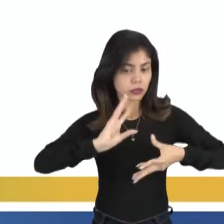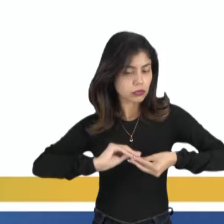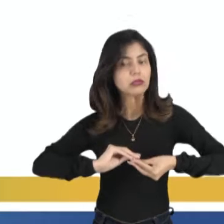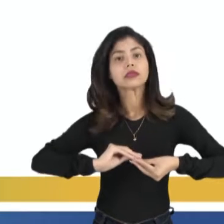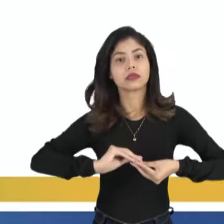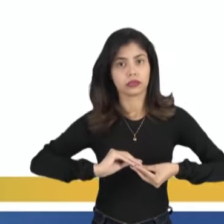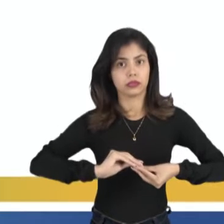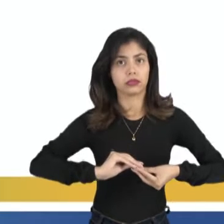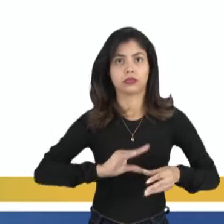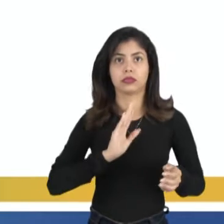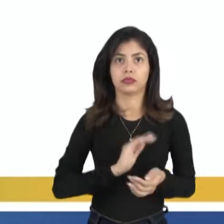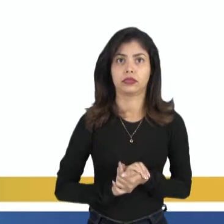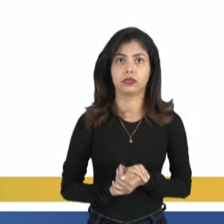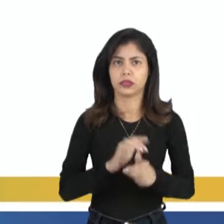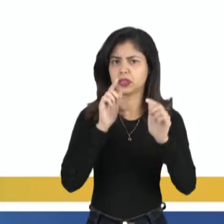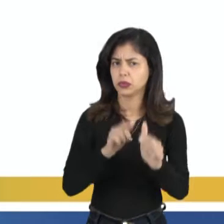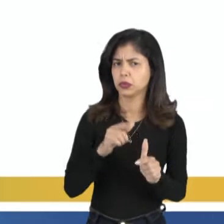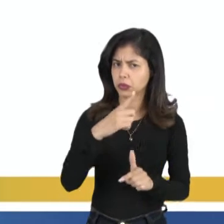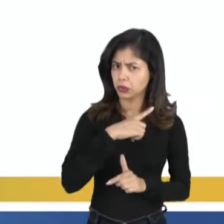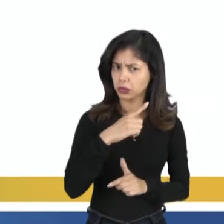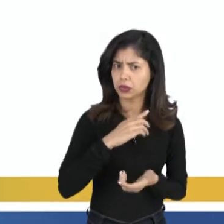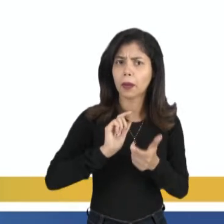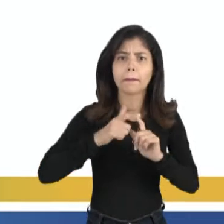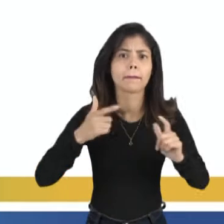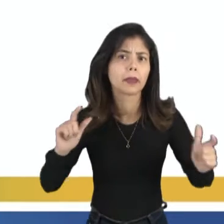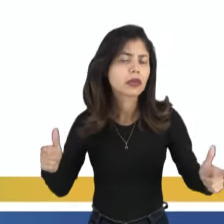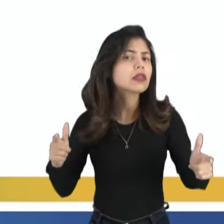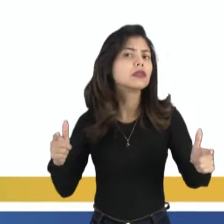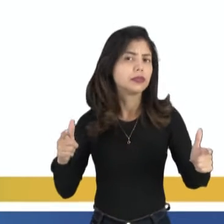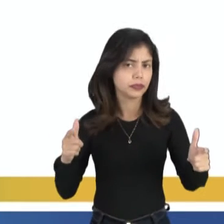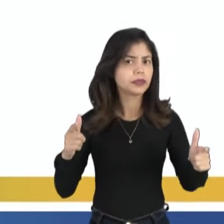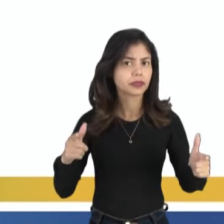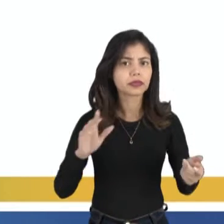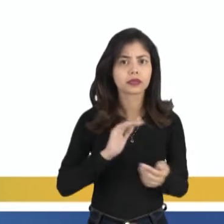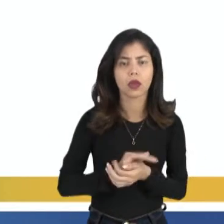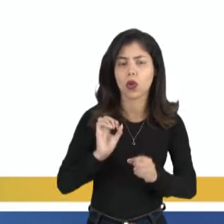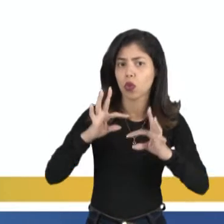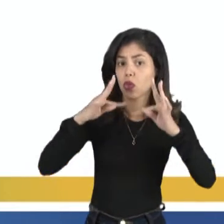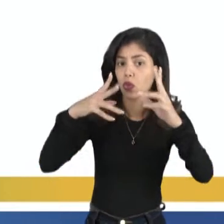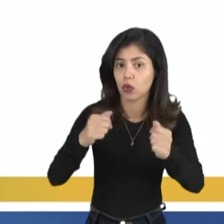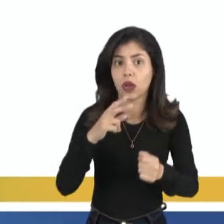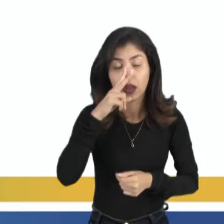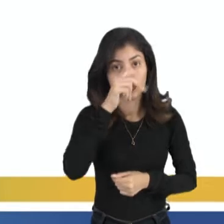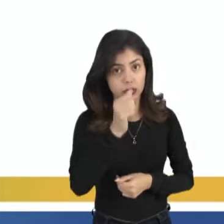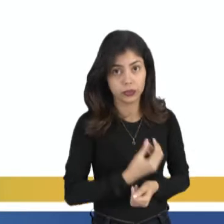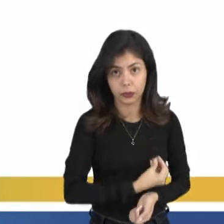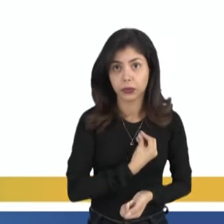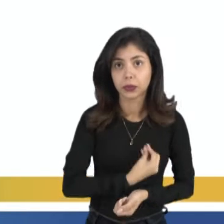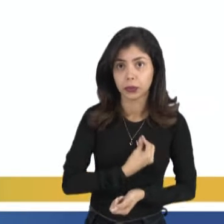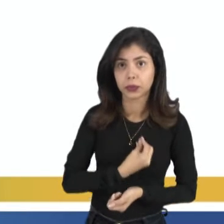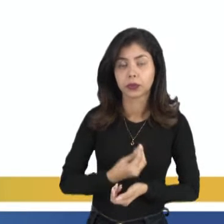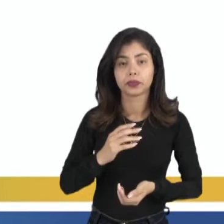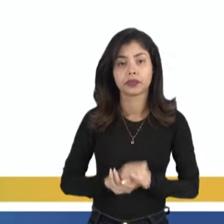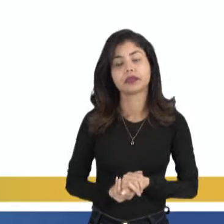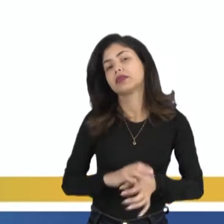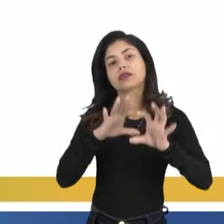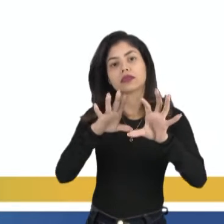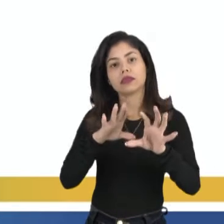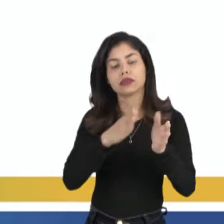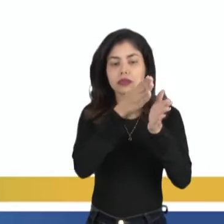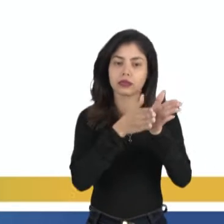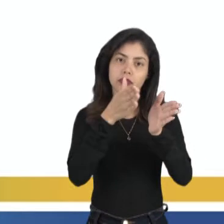melhor forma onde estão a maioria aí, ou se não quase todas as forças presentes. Então,